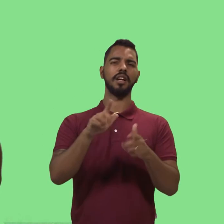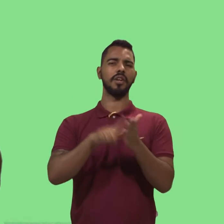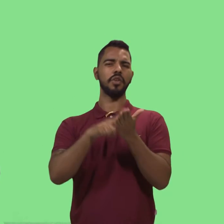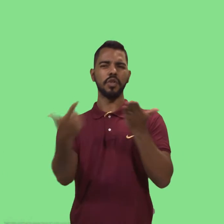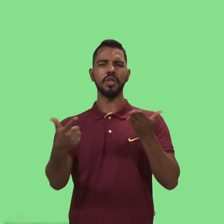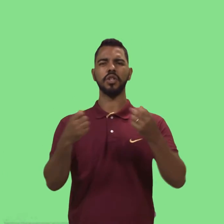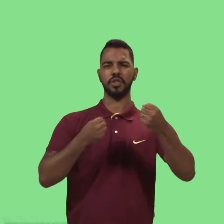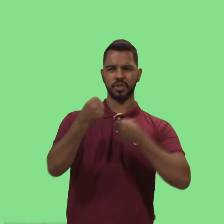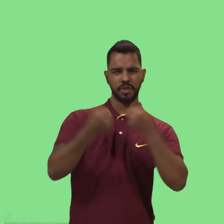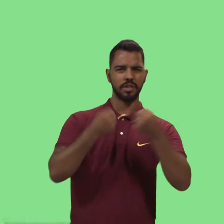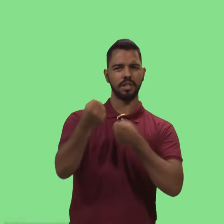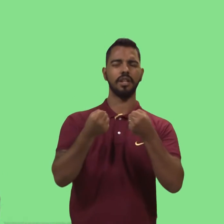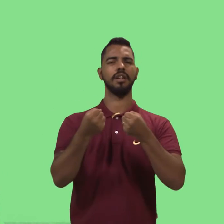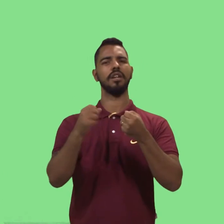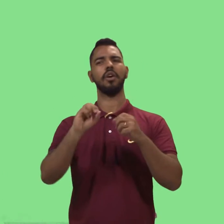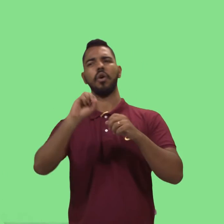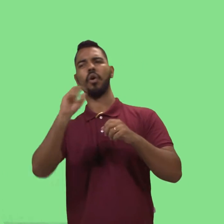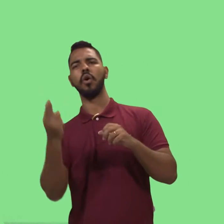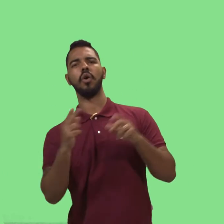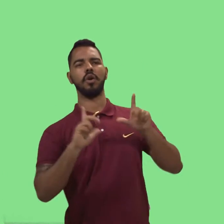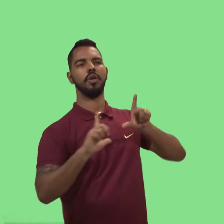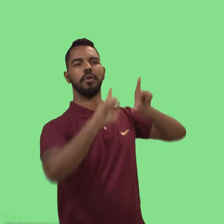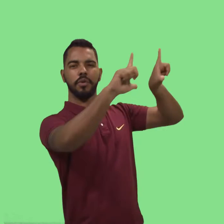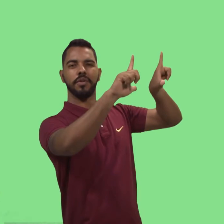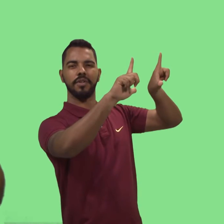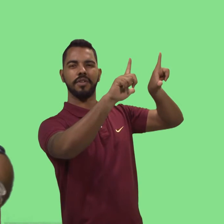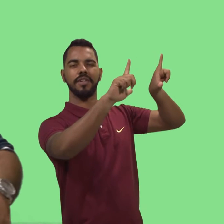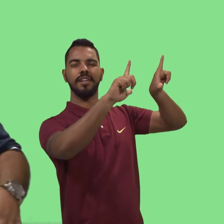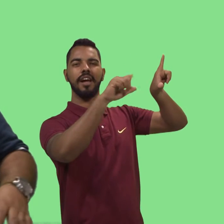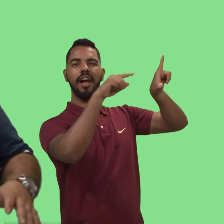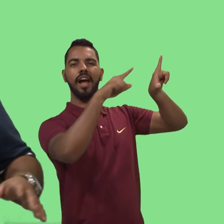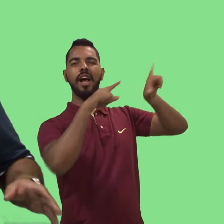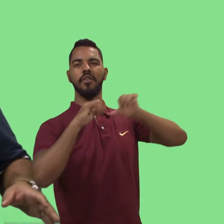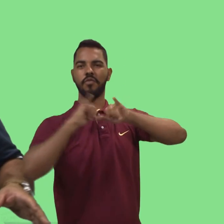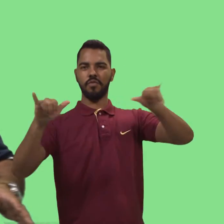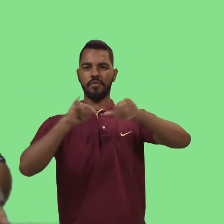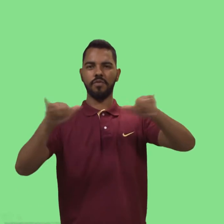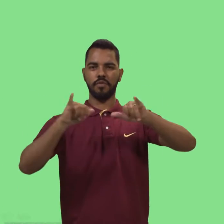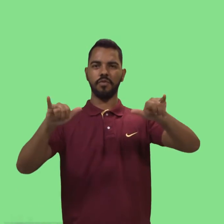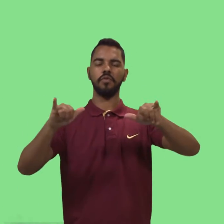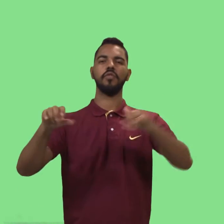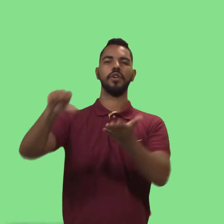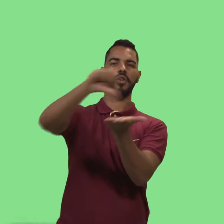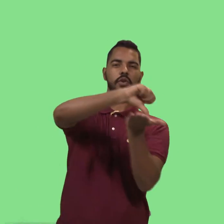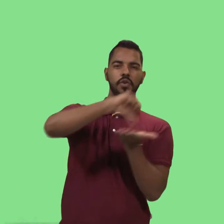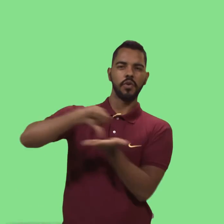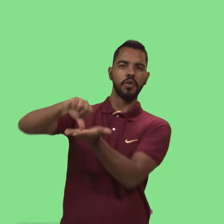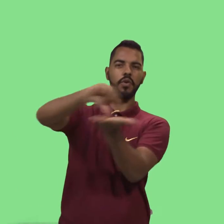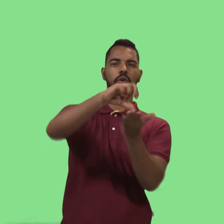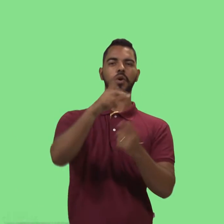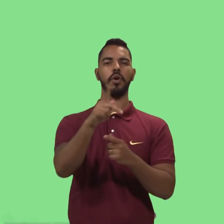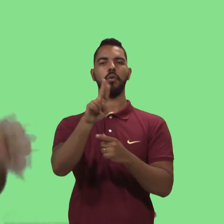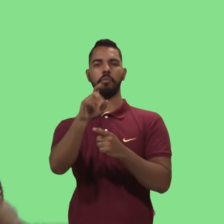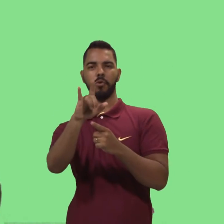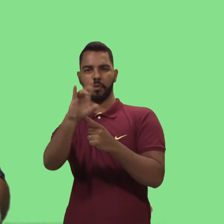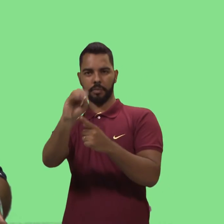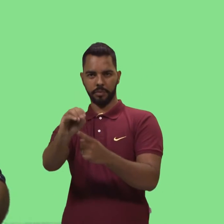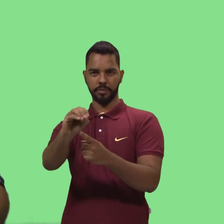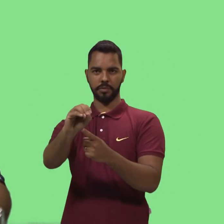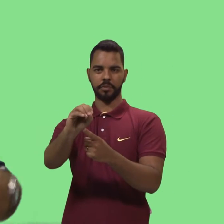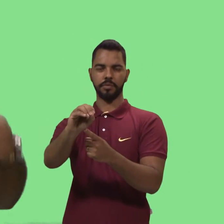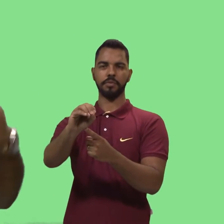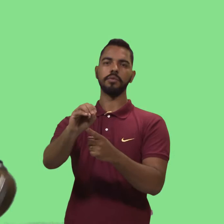imprensa ou afixado em quadro próprio, nos locais onde funcionam os serviços públicos, correspondência